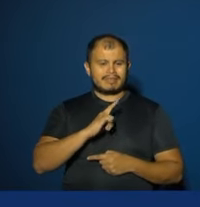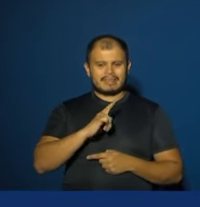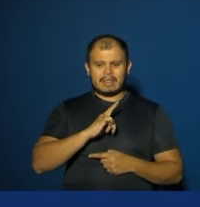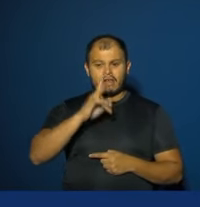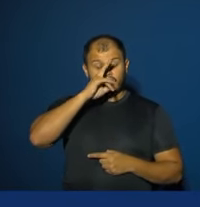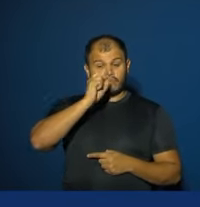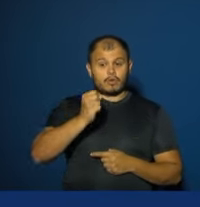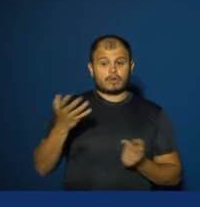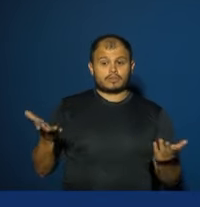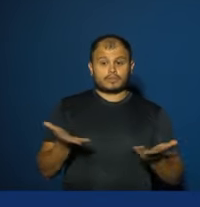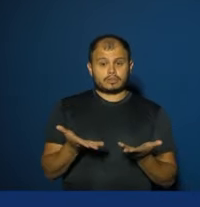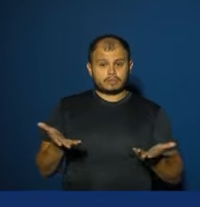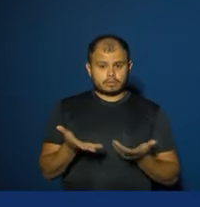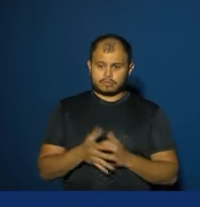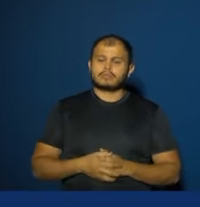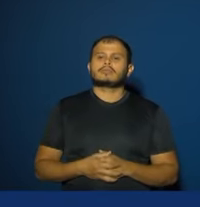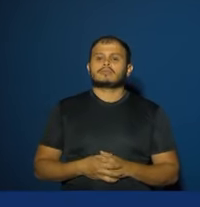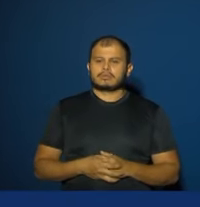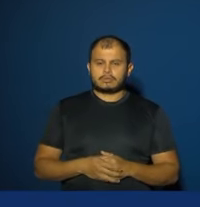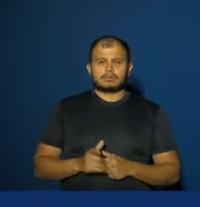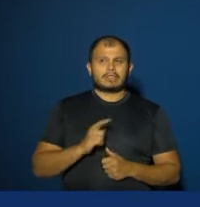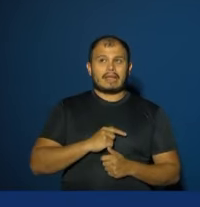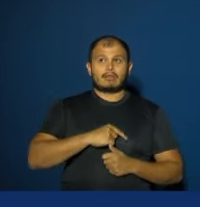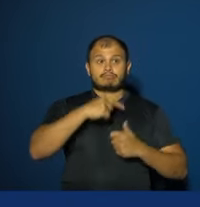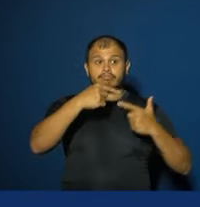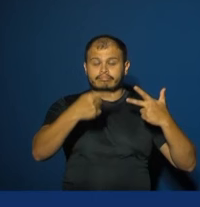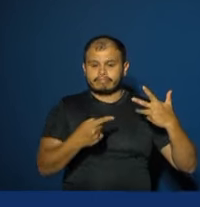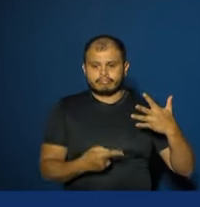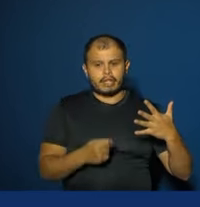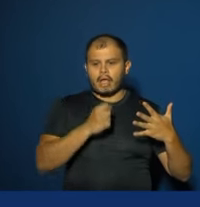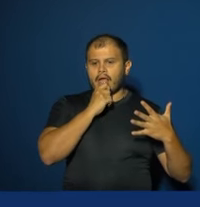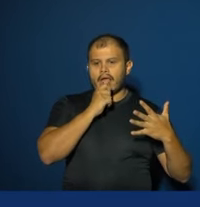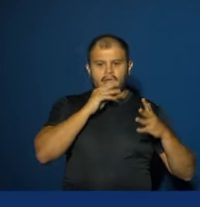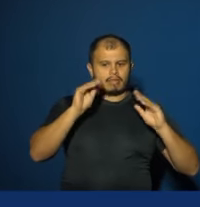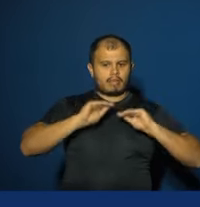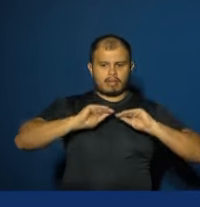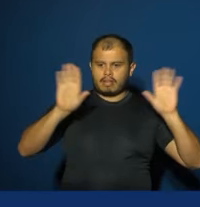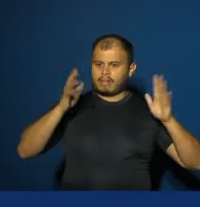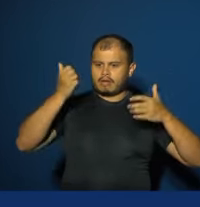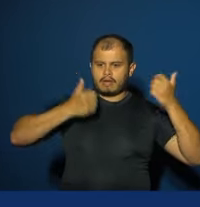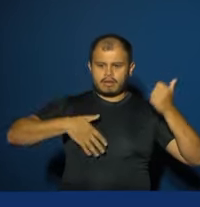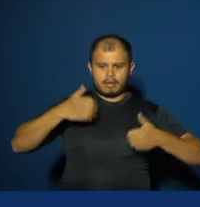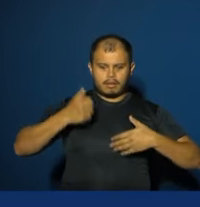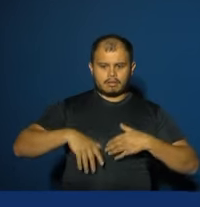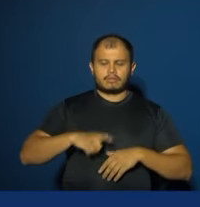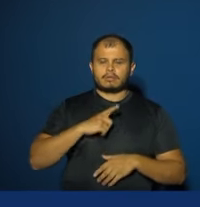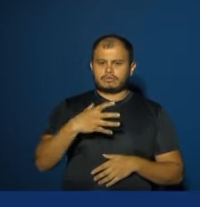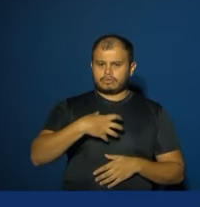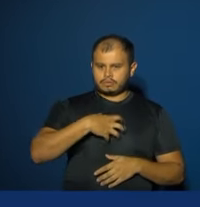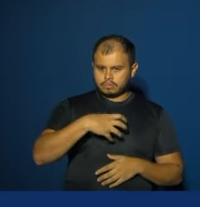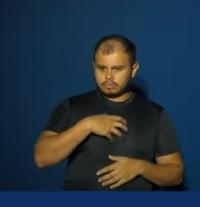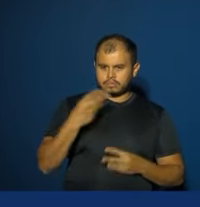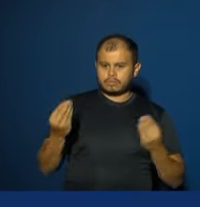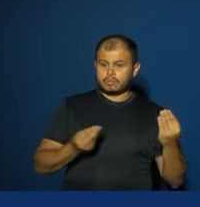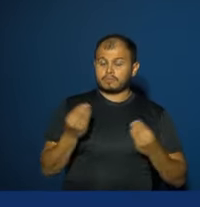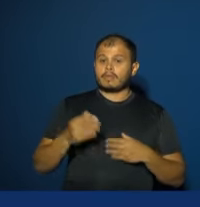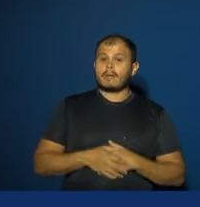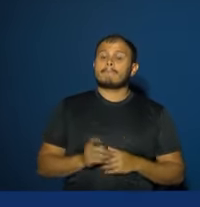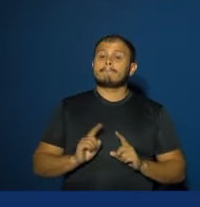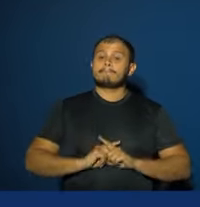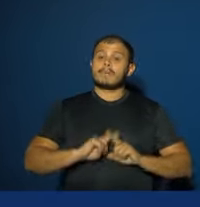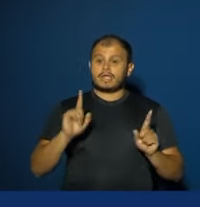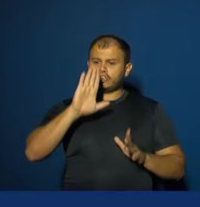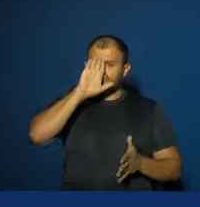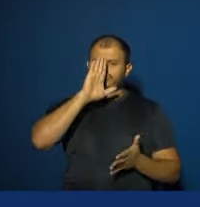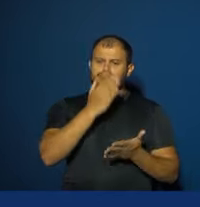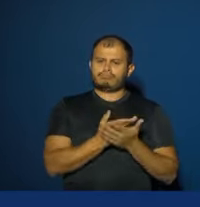e ainda sem tantos elementos Claros na na de maneira formal num processo editalício mas a gente